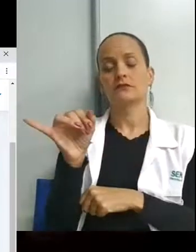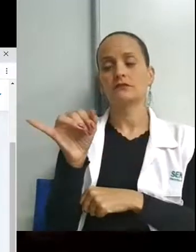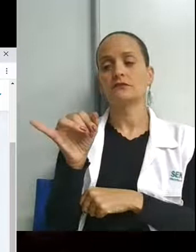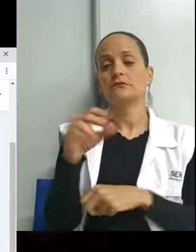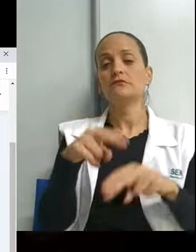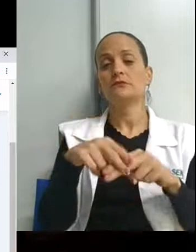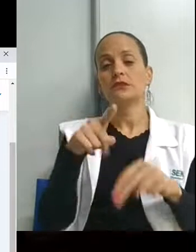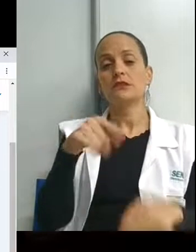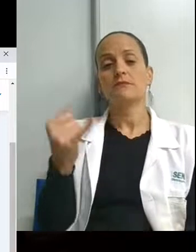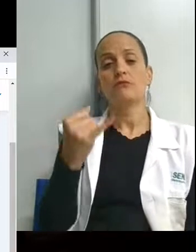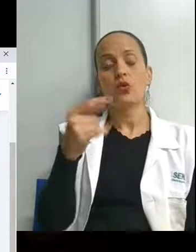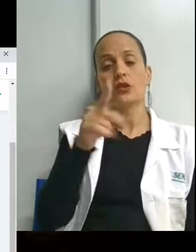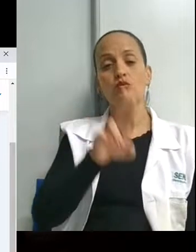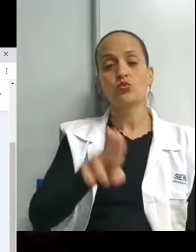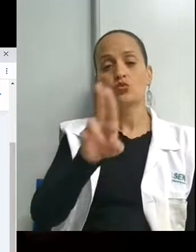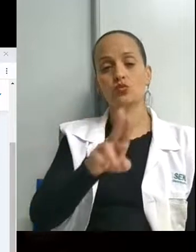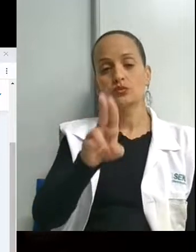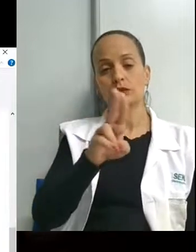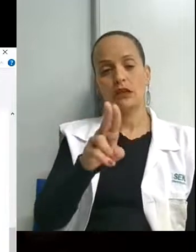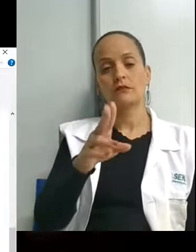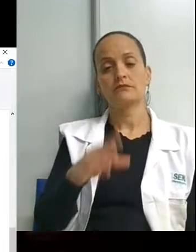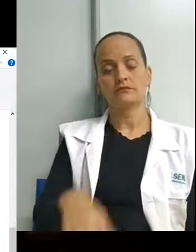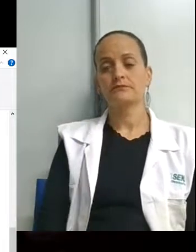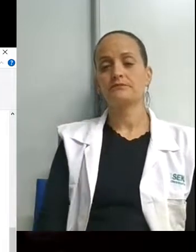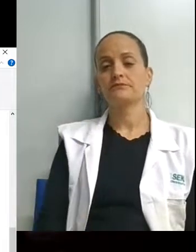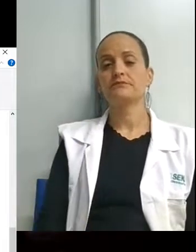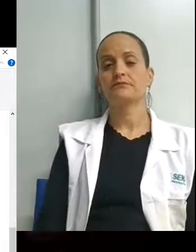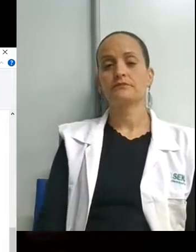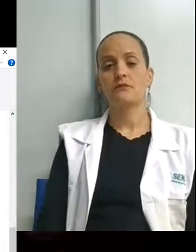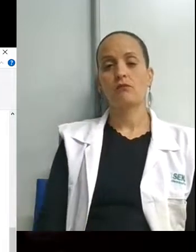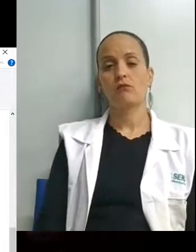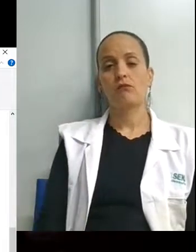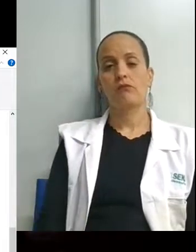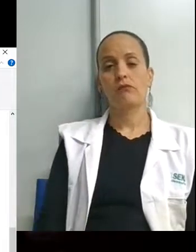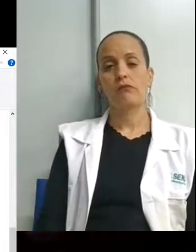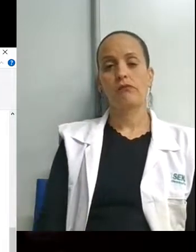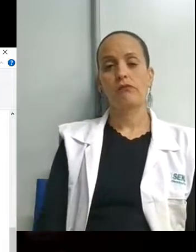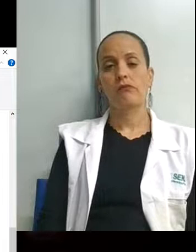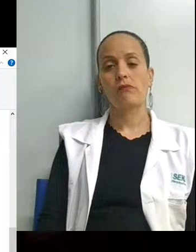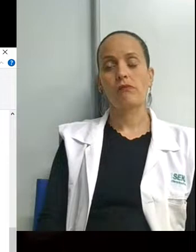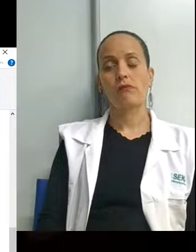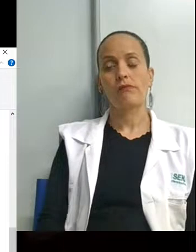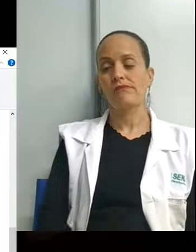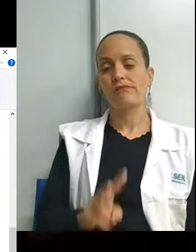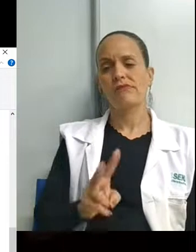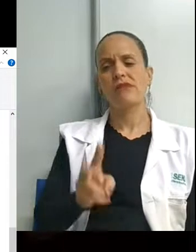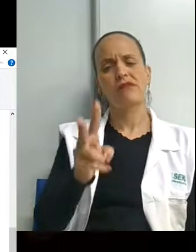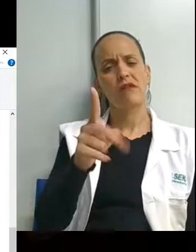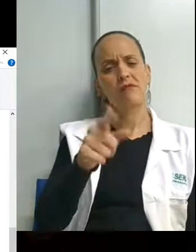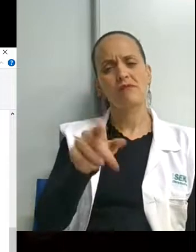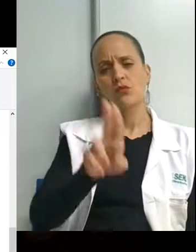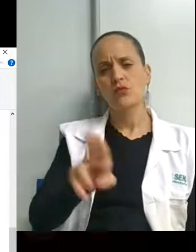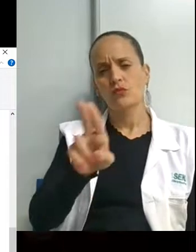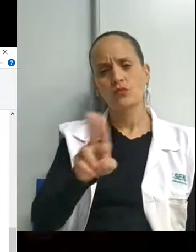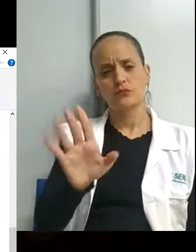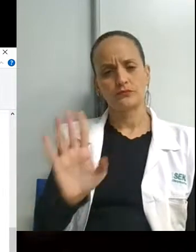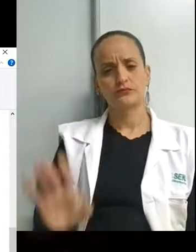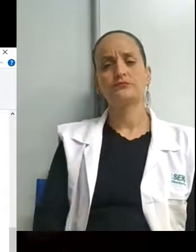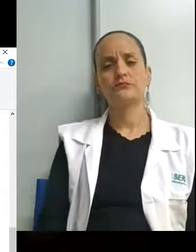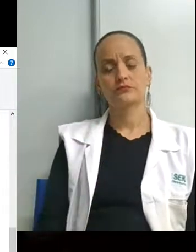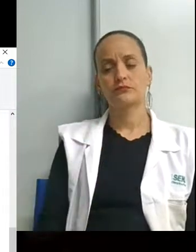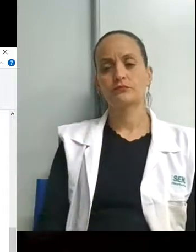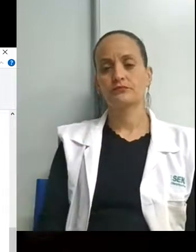ter utilizado, que a gente vai usar, certo? Então, que eu percebi aqui há tempo, senão as continhas iriam ficar tudo errado. Então,